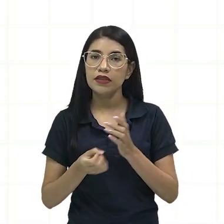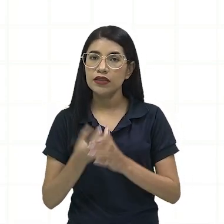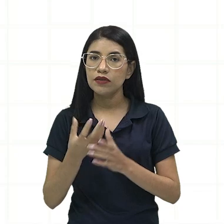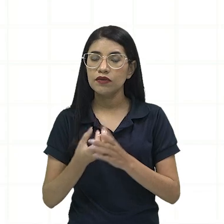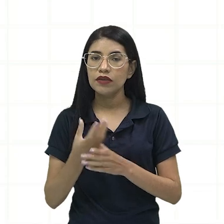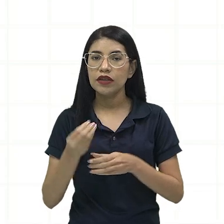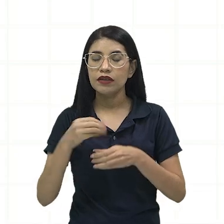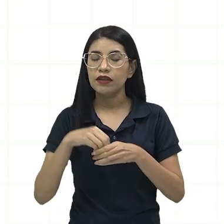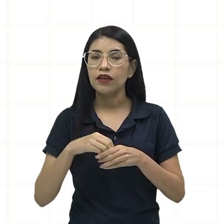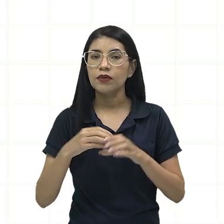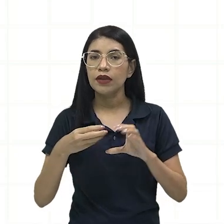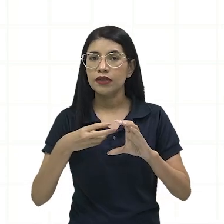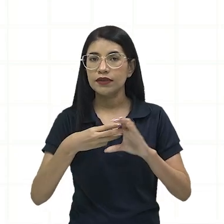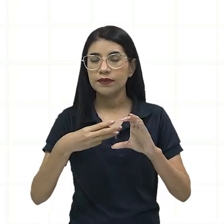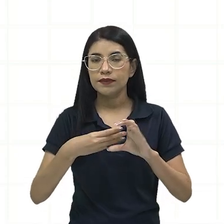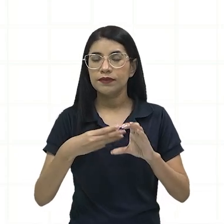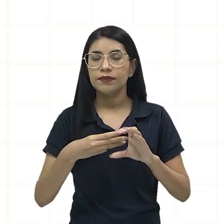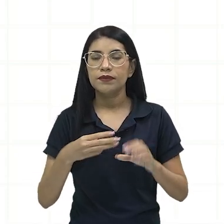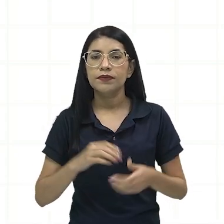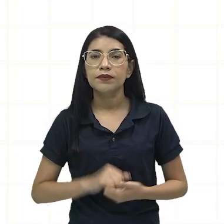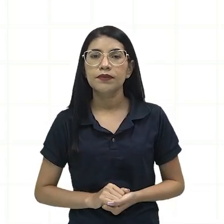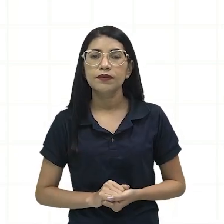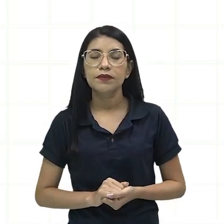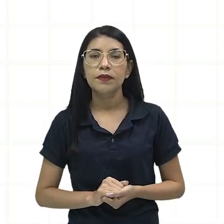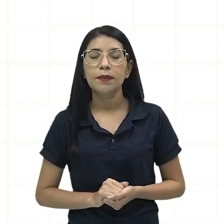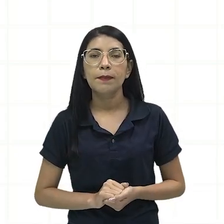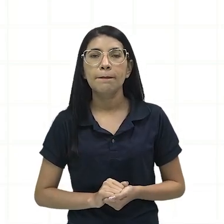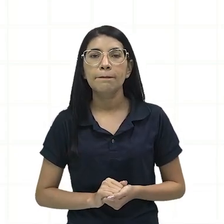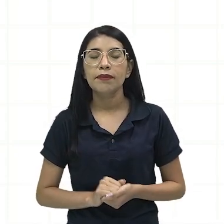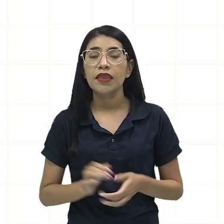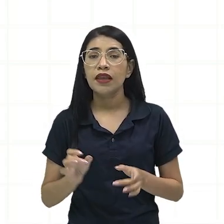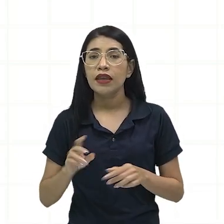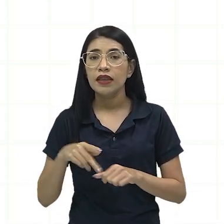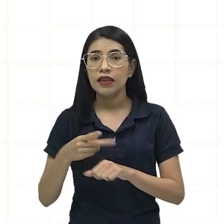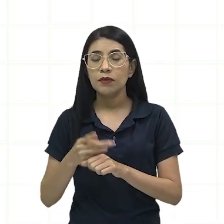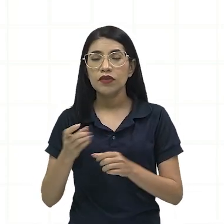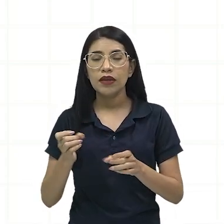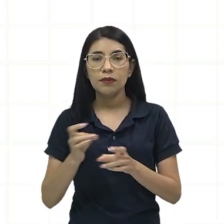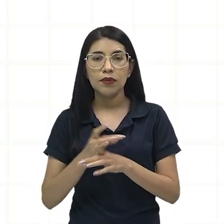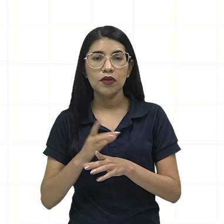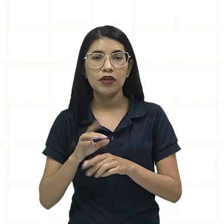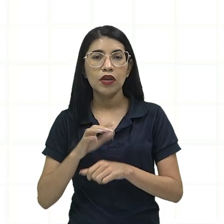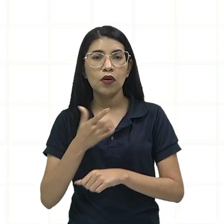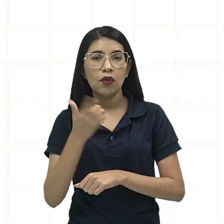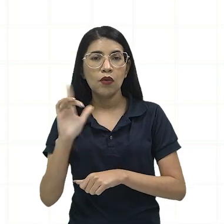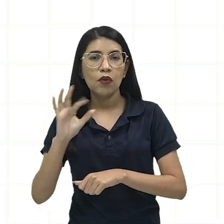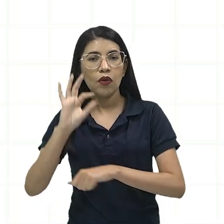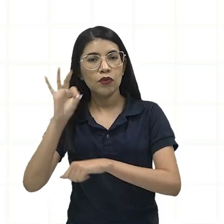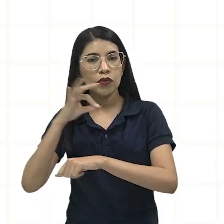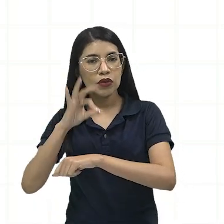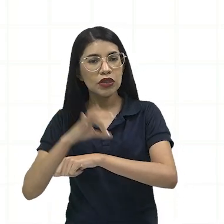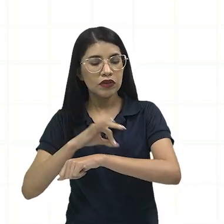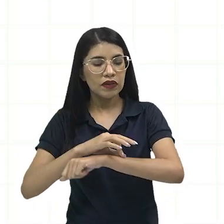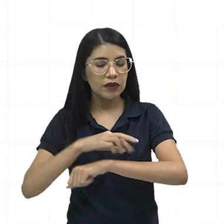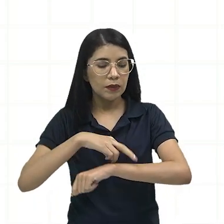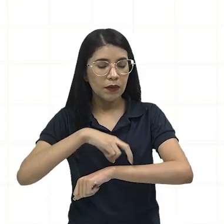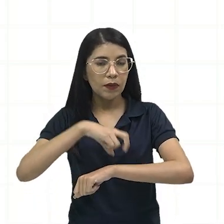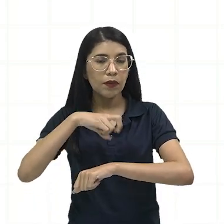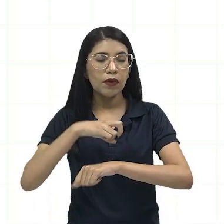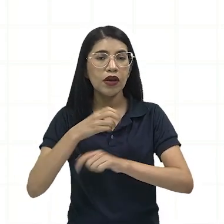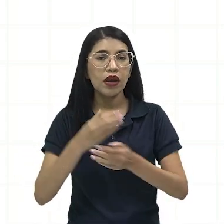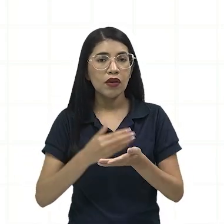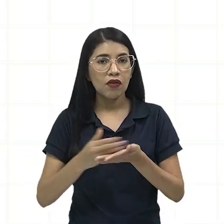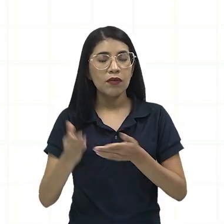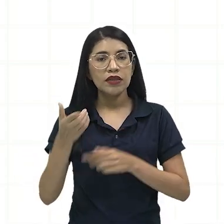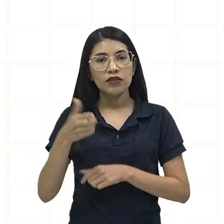do protozoário, que vai estar pronta para ser ingerida por um novo mosquito para dar início a mais um